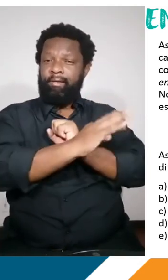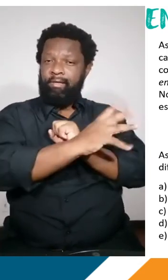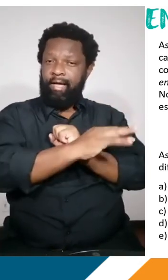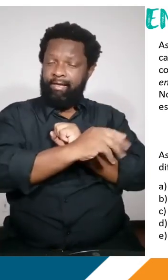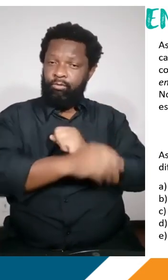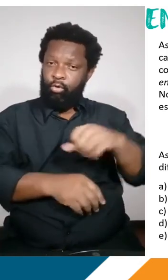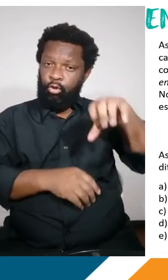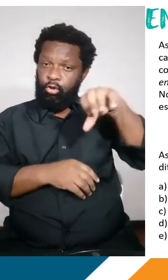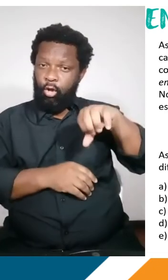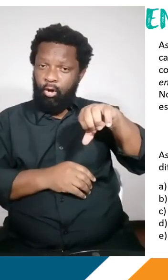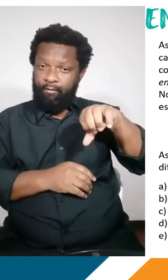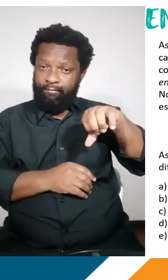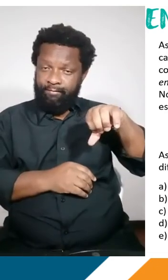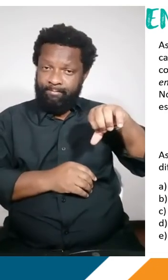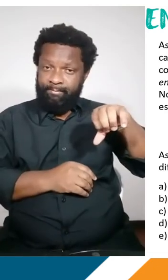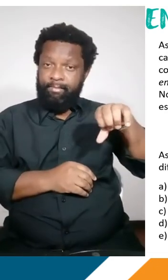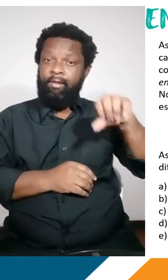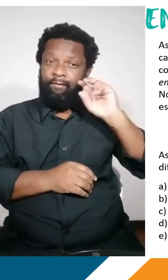ácido